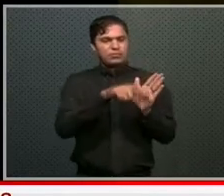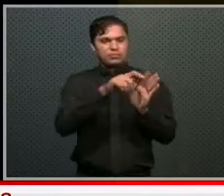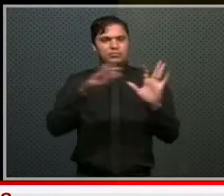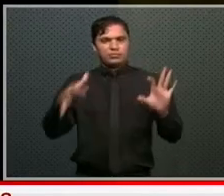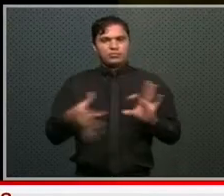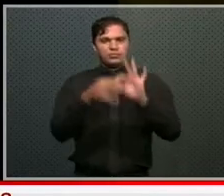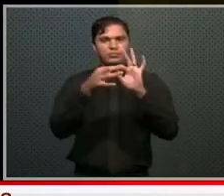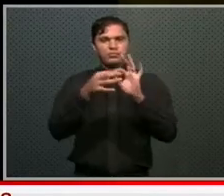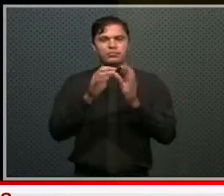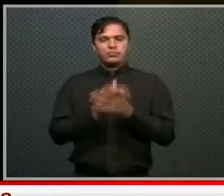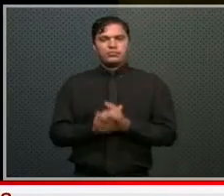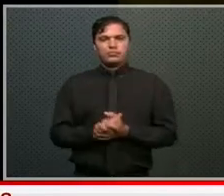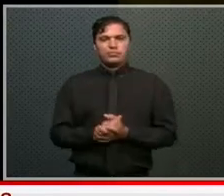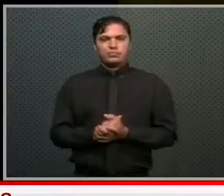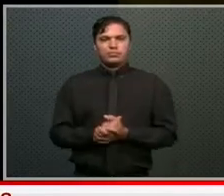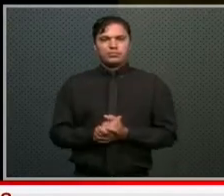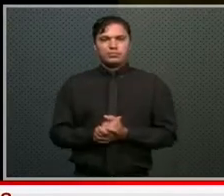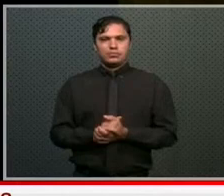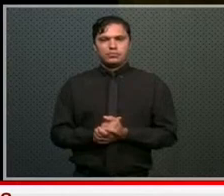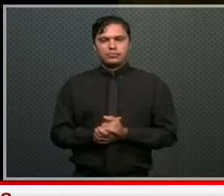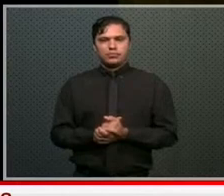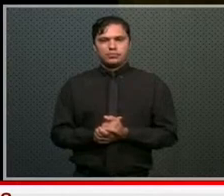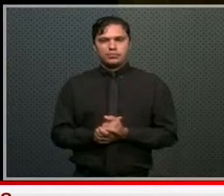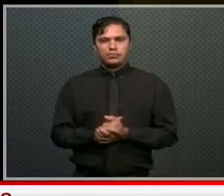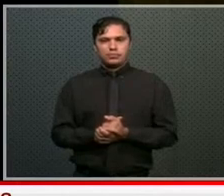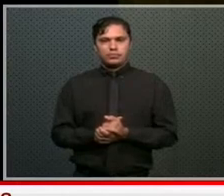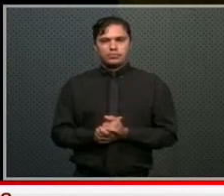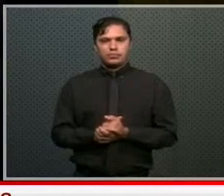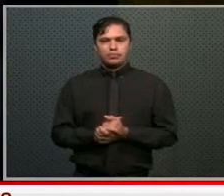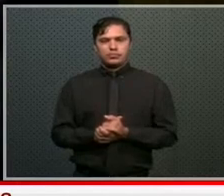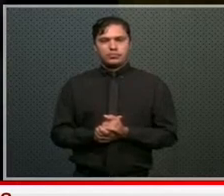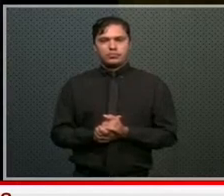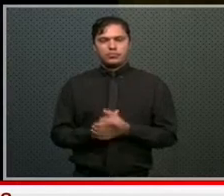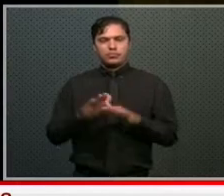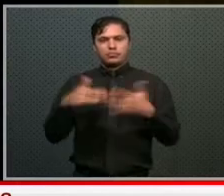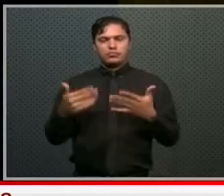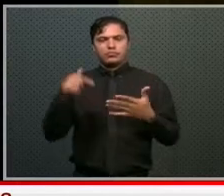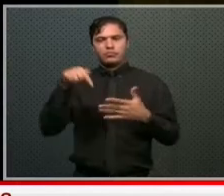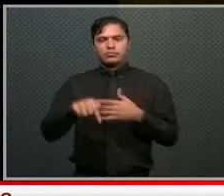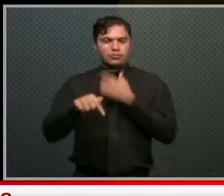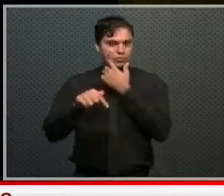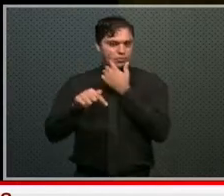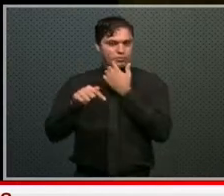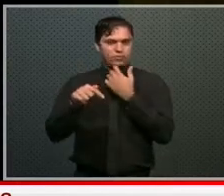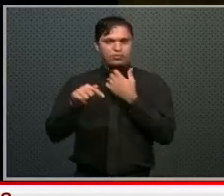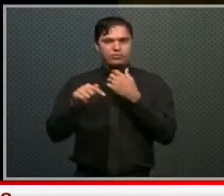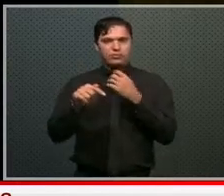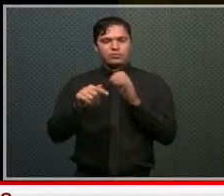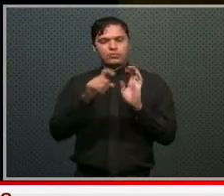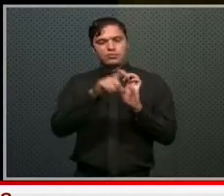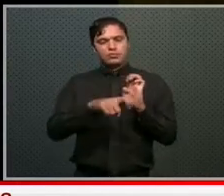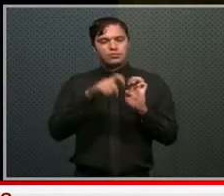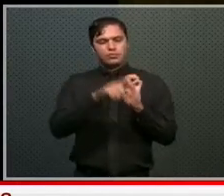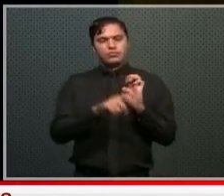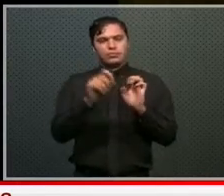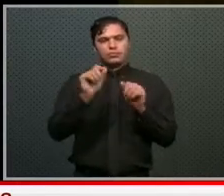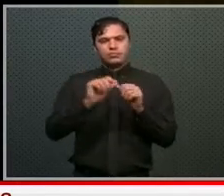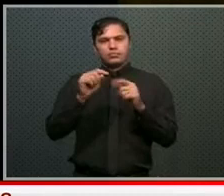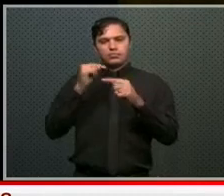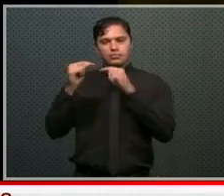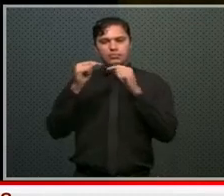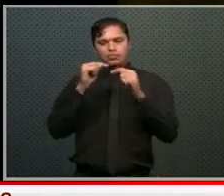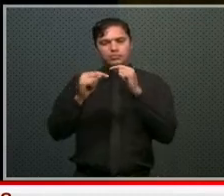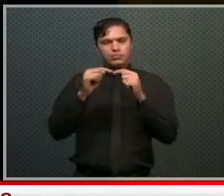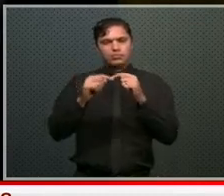integrada muito a Embrapa tem feito nos fóruns temos acentos no sentido discutir não só o técnico